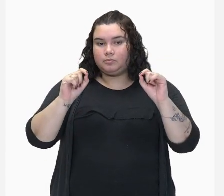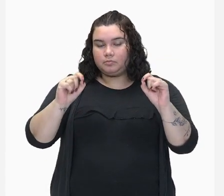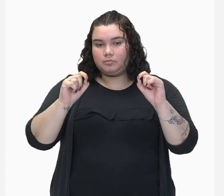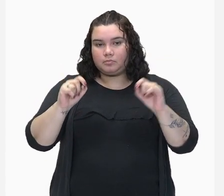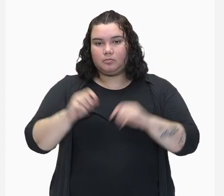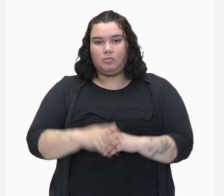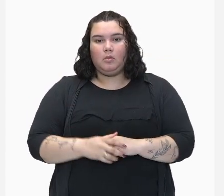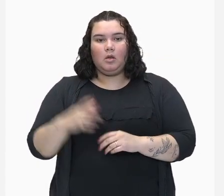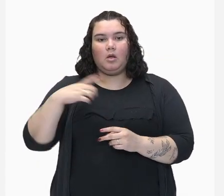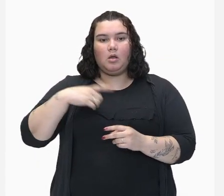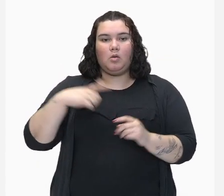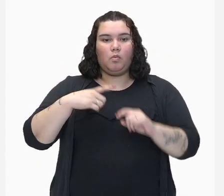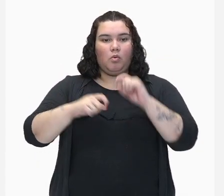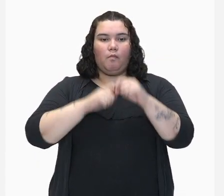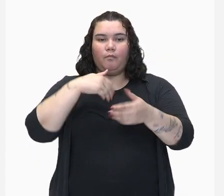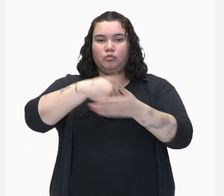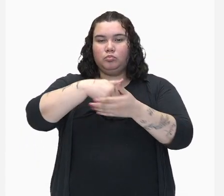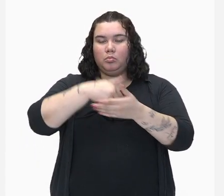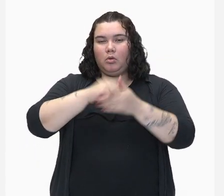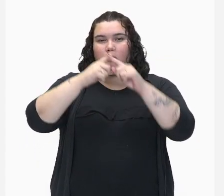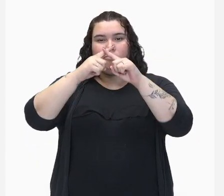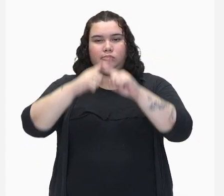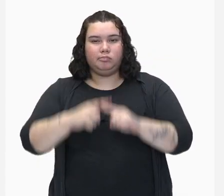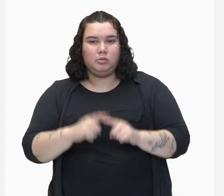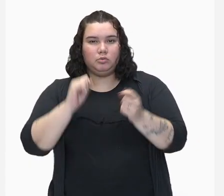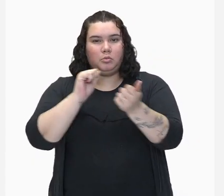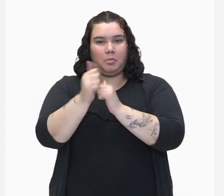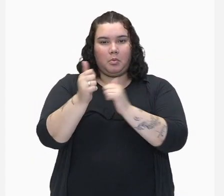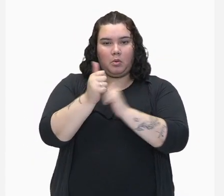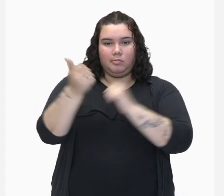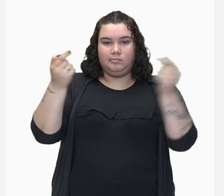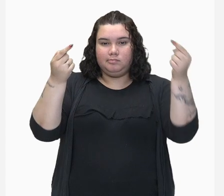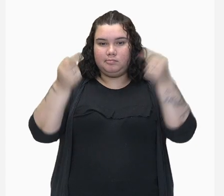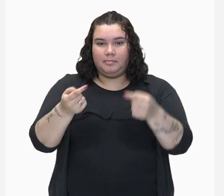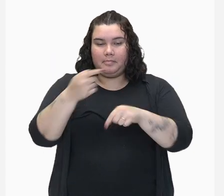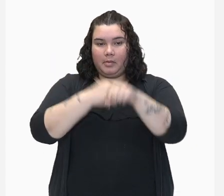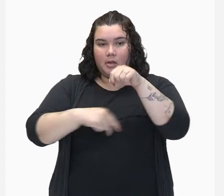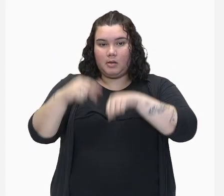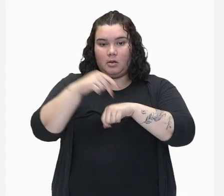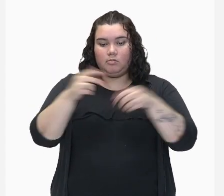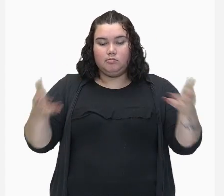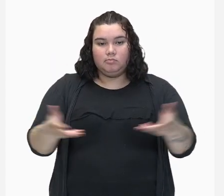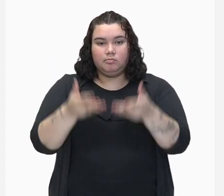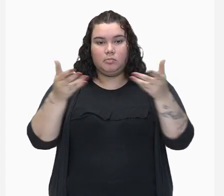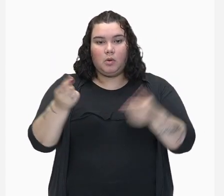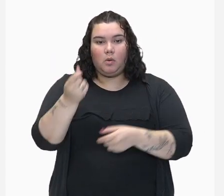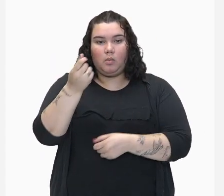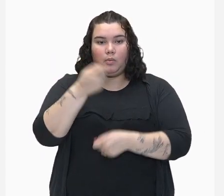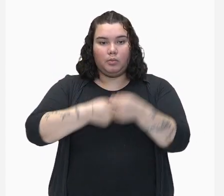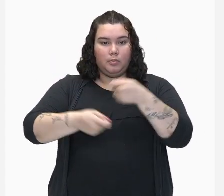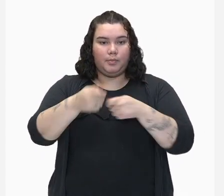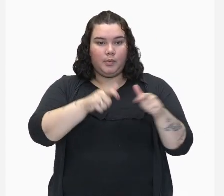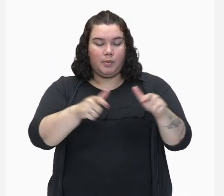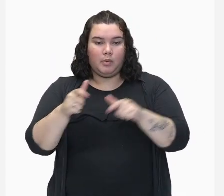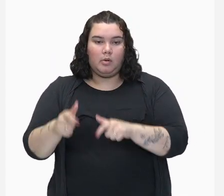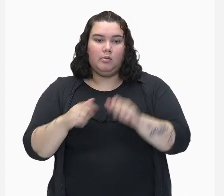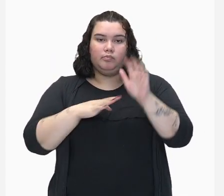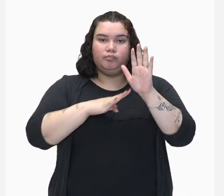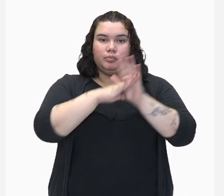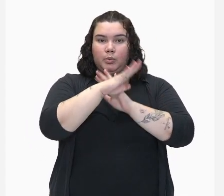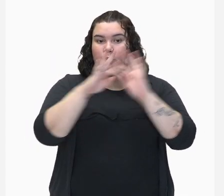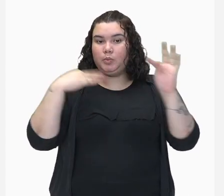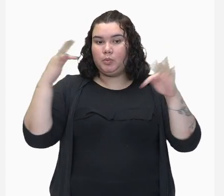Jogos Olímpicos impulsionam a economia local, aumentando o turismo e o consumo.